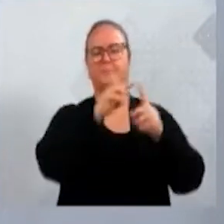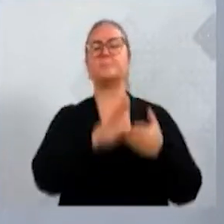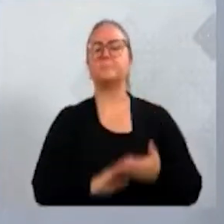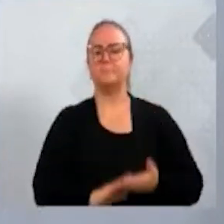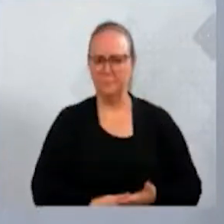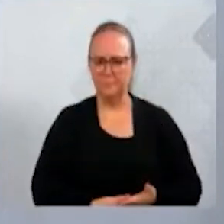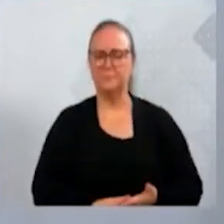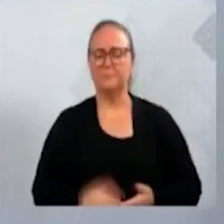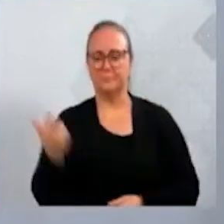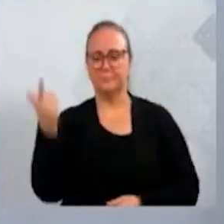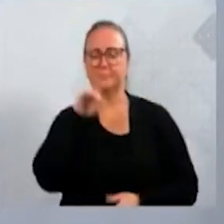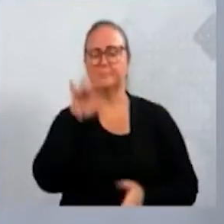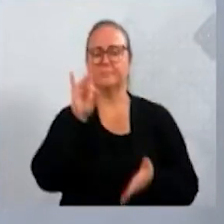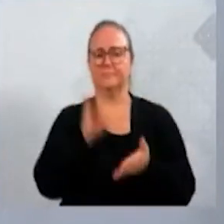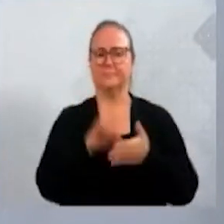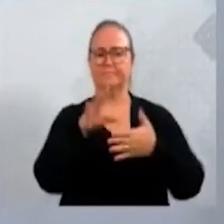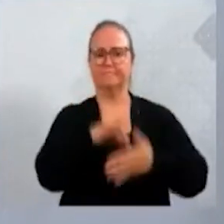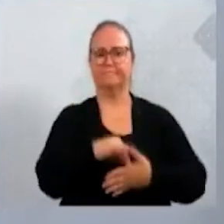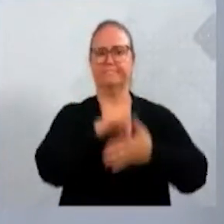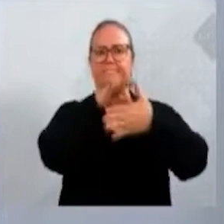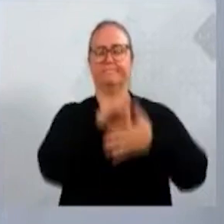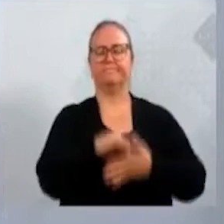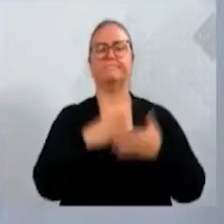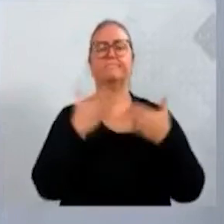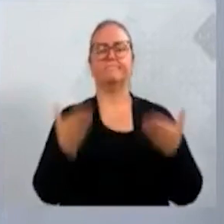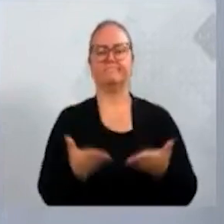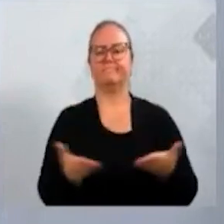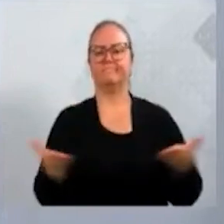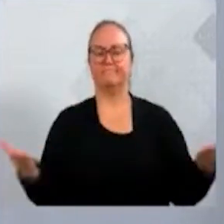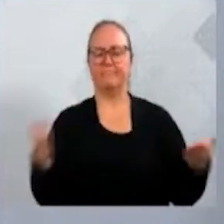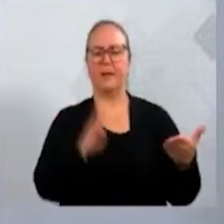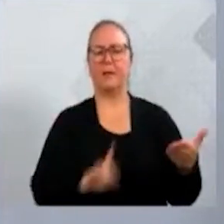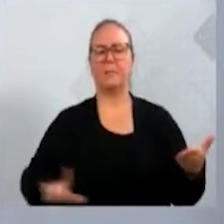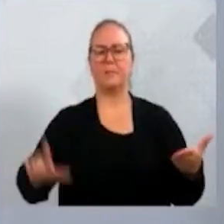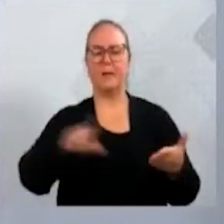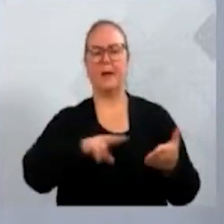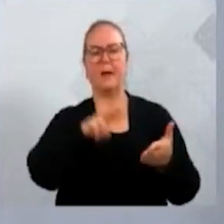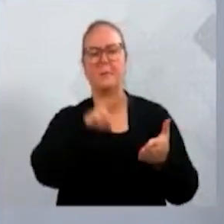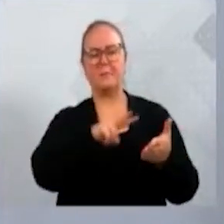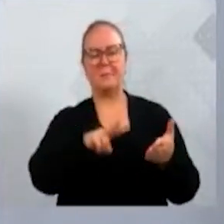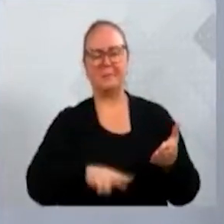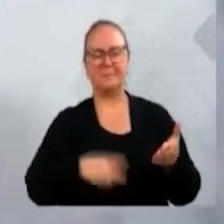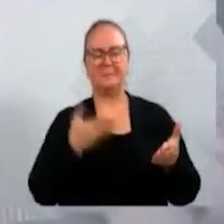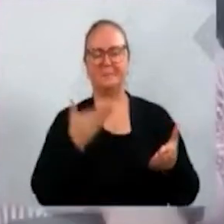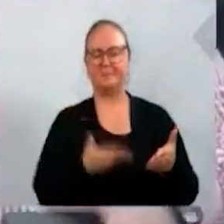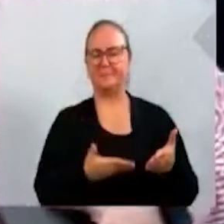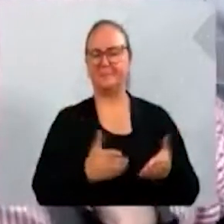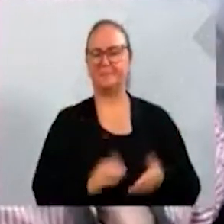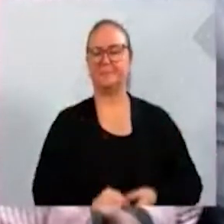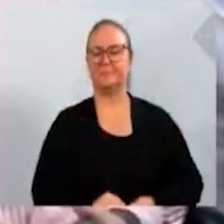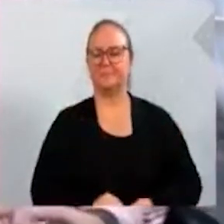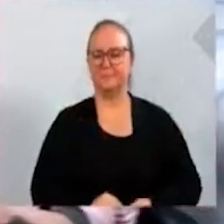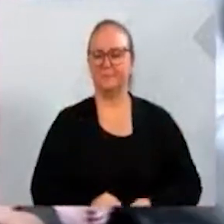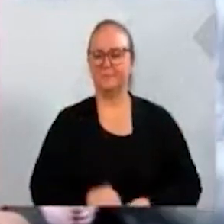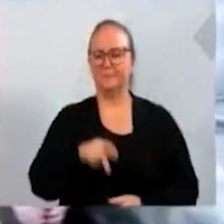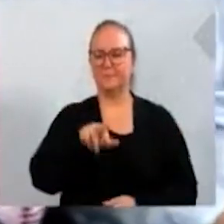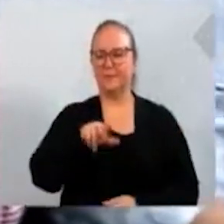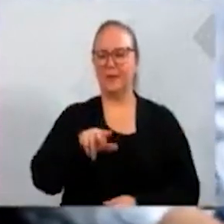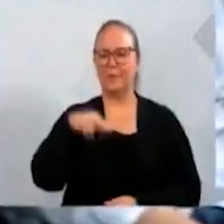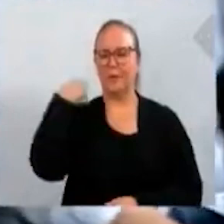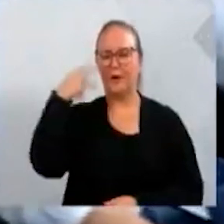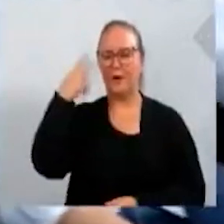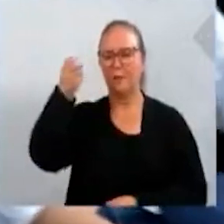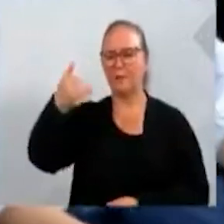dão a preferência dos blumenauenses na leitura do nosso portal como o vereador falou nós temos